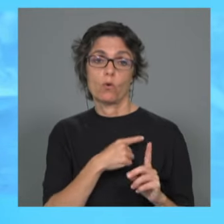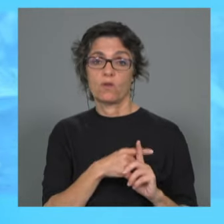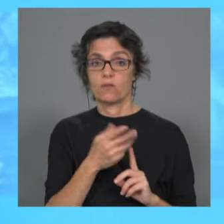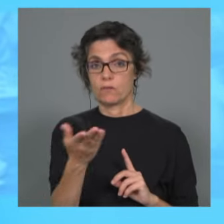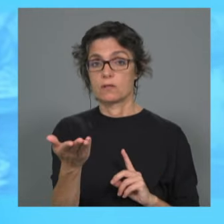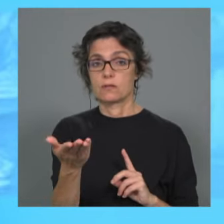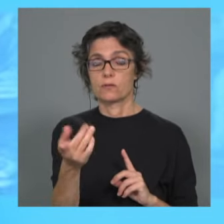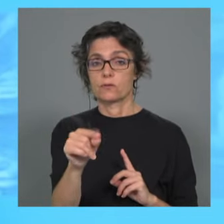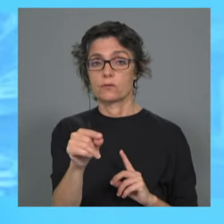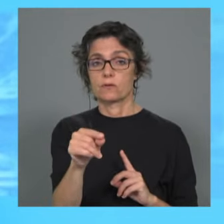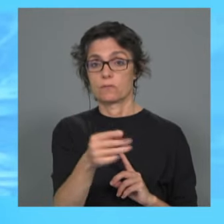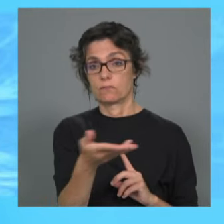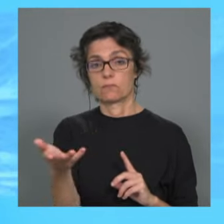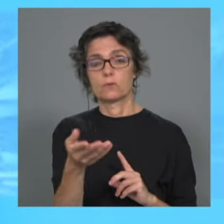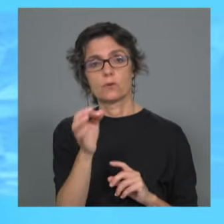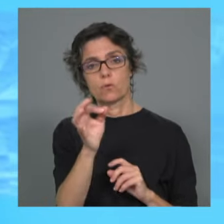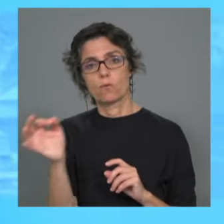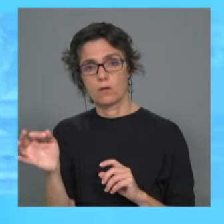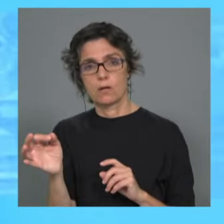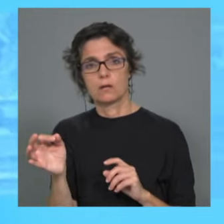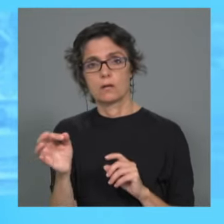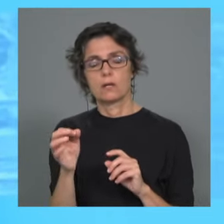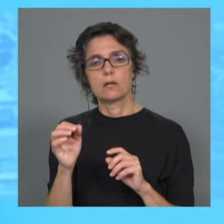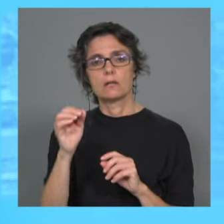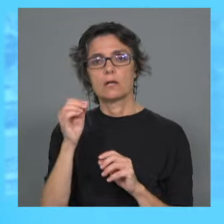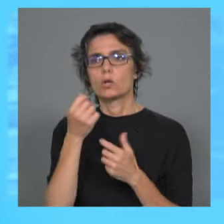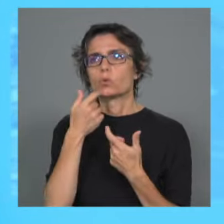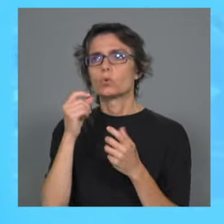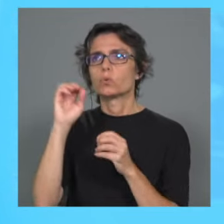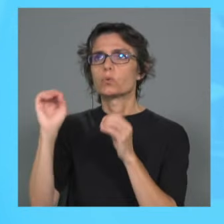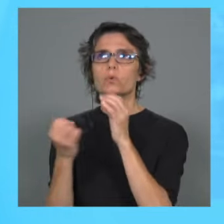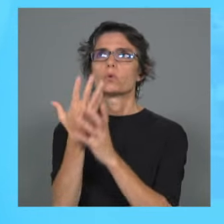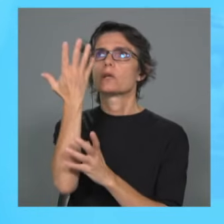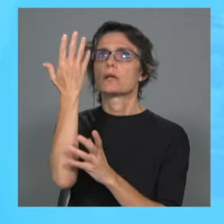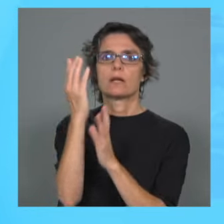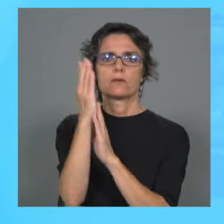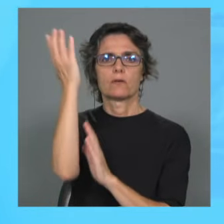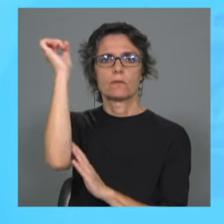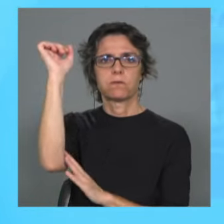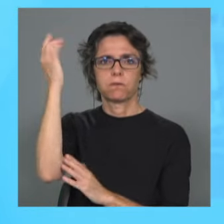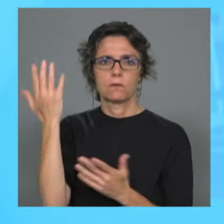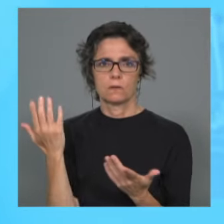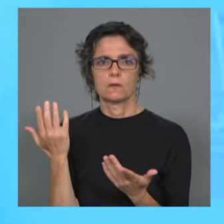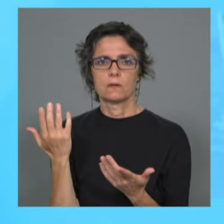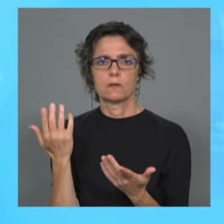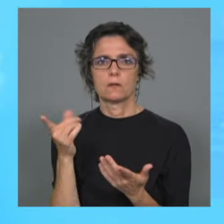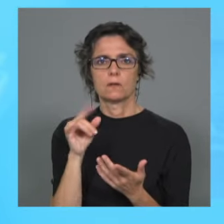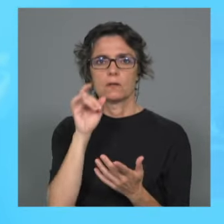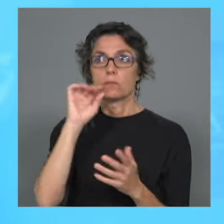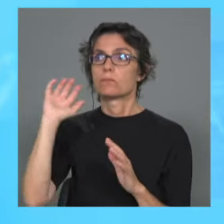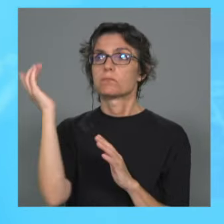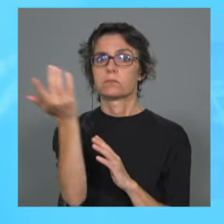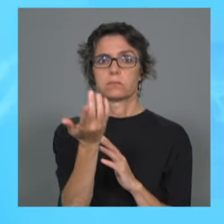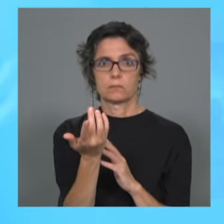dimensão do cuidado das obras da criação, de tudo o que nos rodeia, toda esta sustentabilidade que hoje se fala